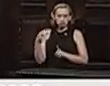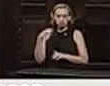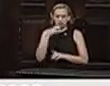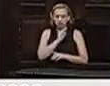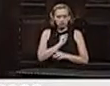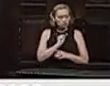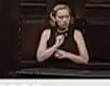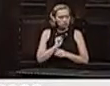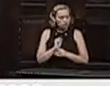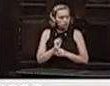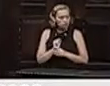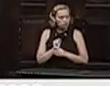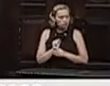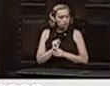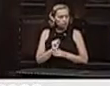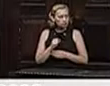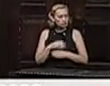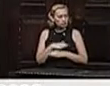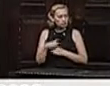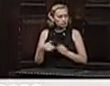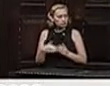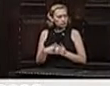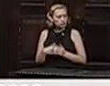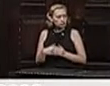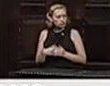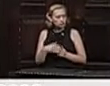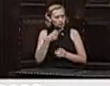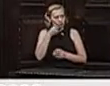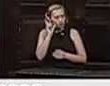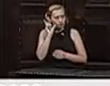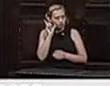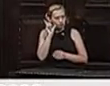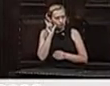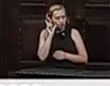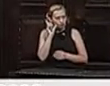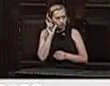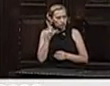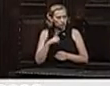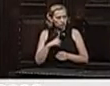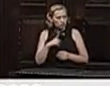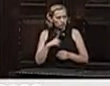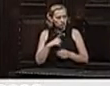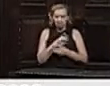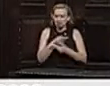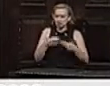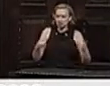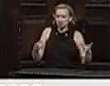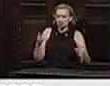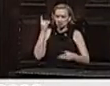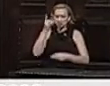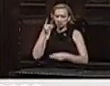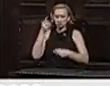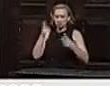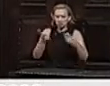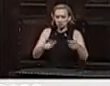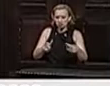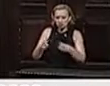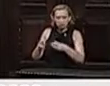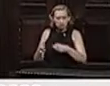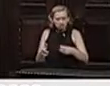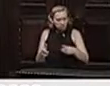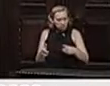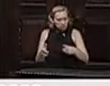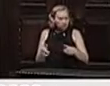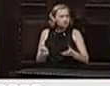posição da bancada do PSOL. Ontem nós tivemos vários deputados aqui se manifestando sobre o